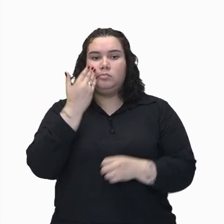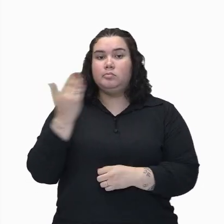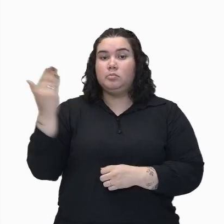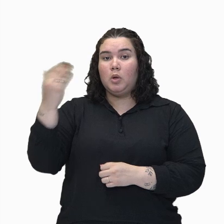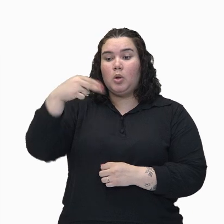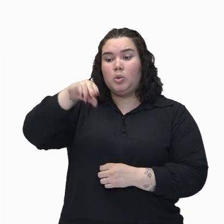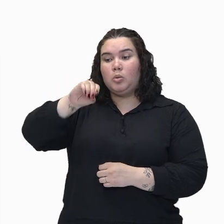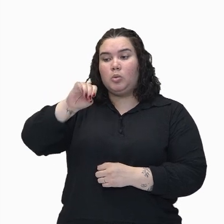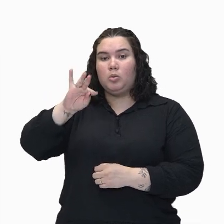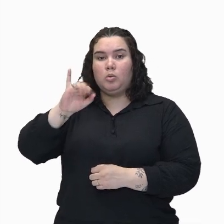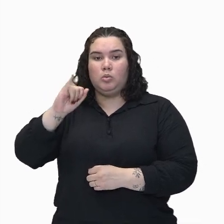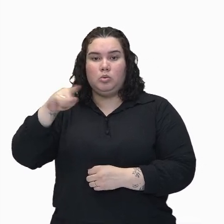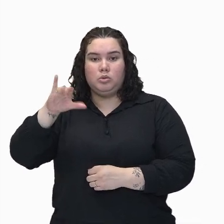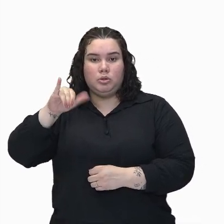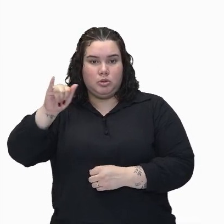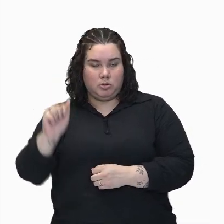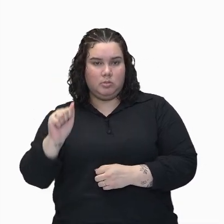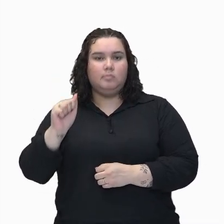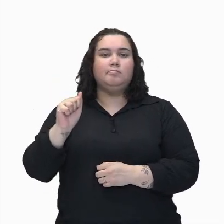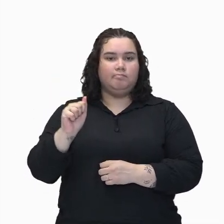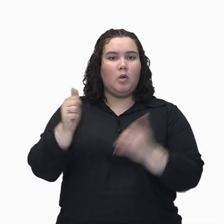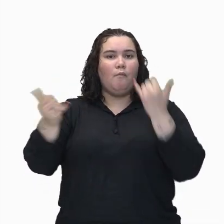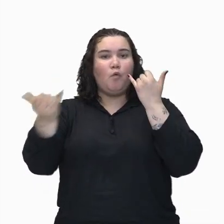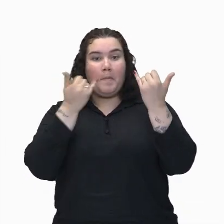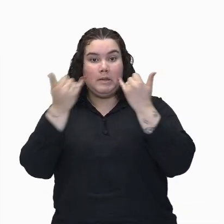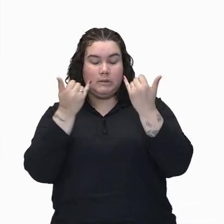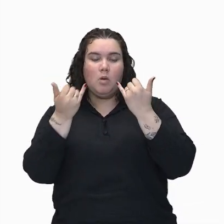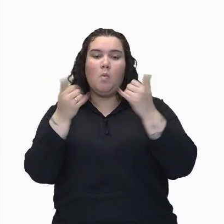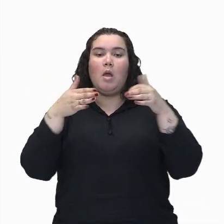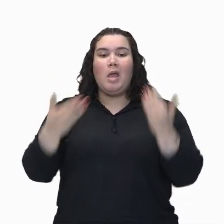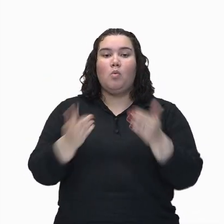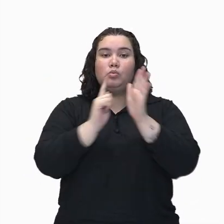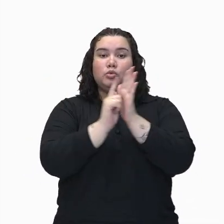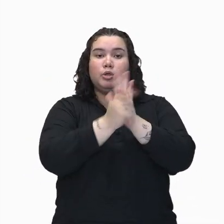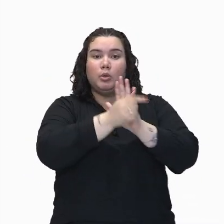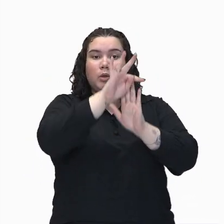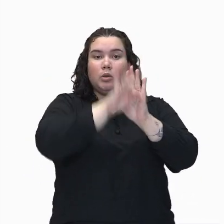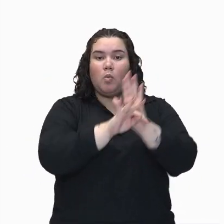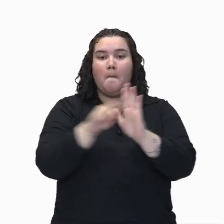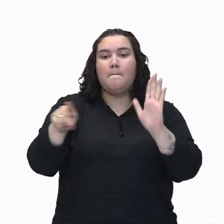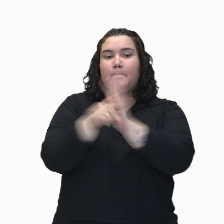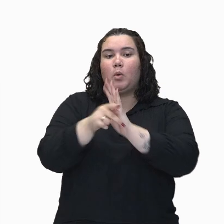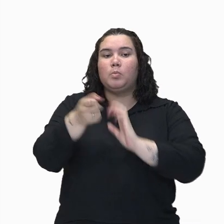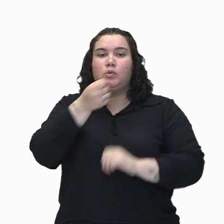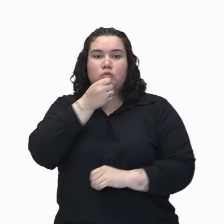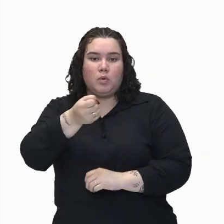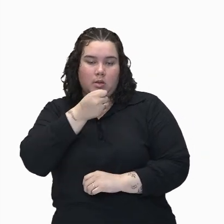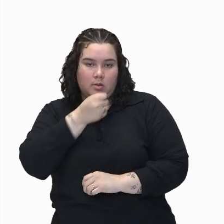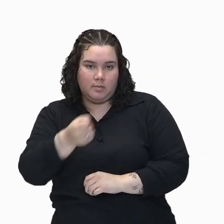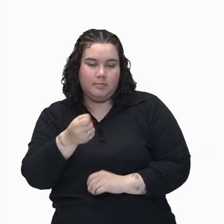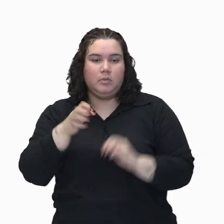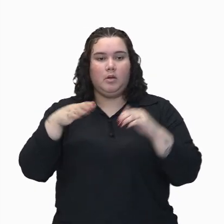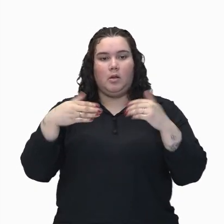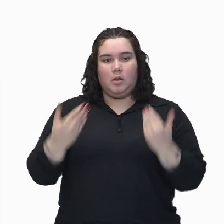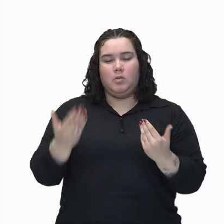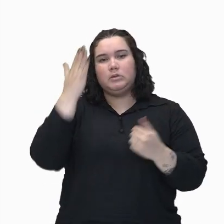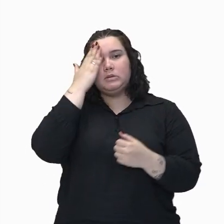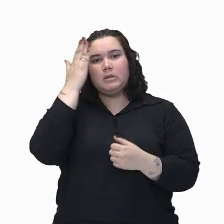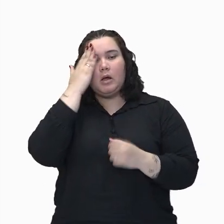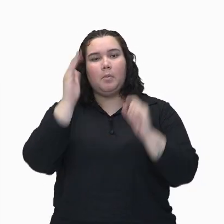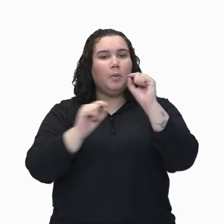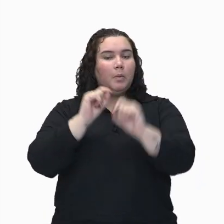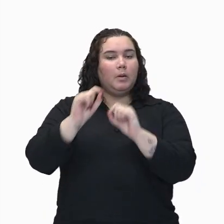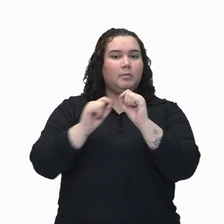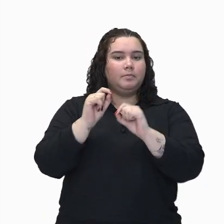notícia é um gênero textual jornalístico. A gente já sabe que o podcast, então, tem